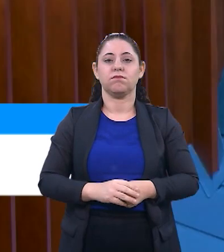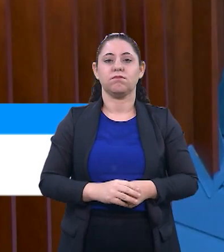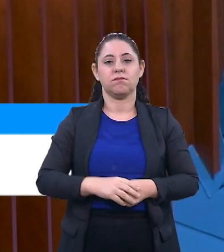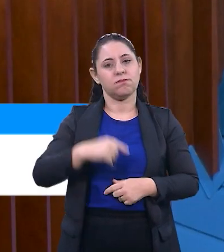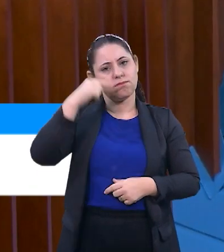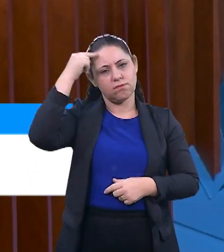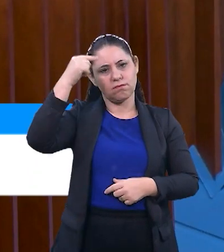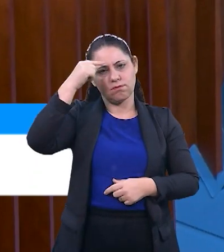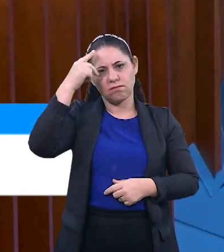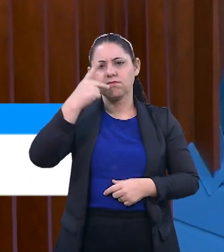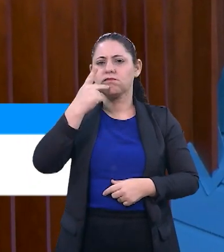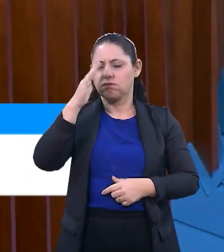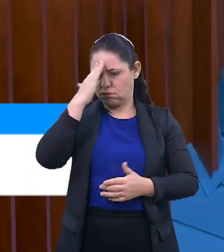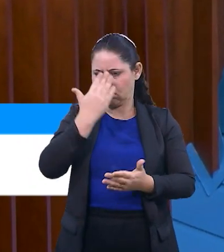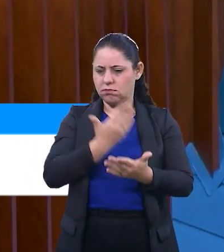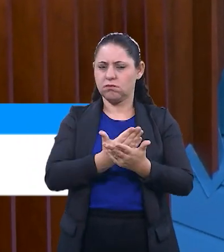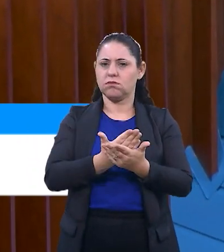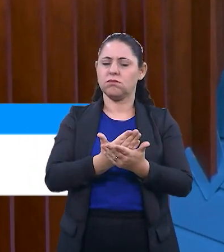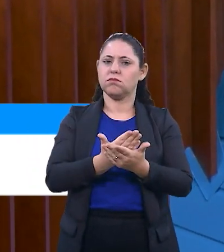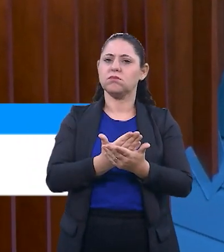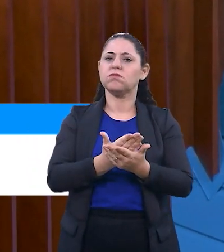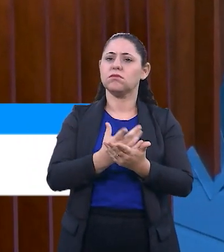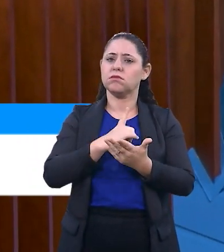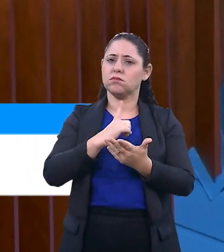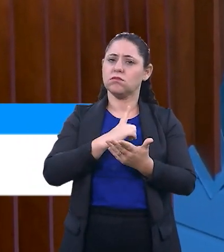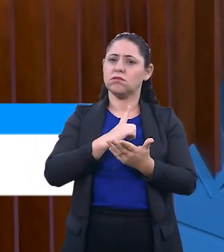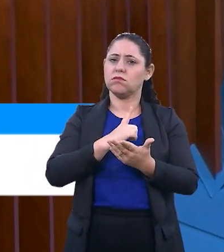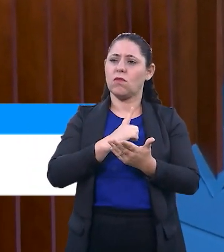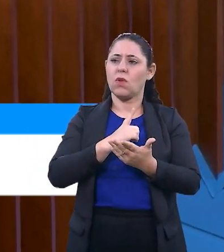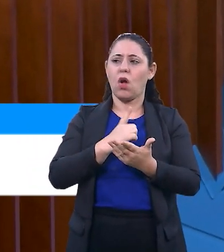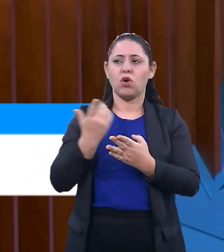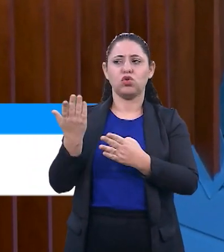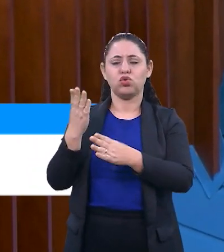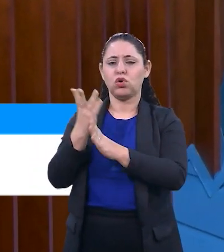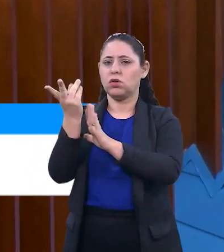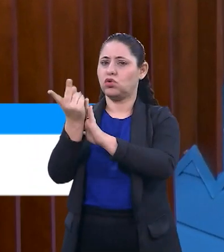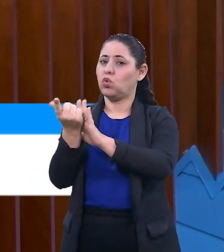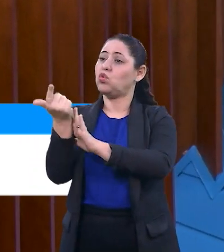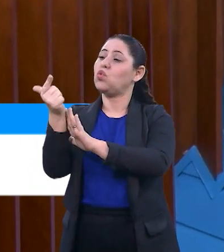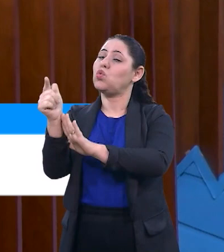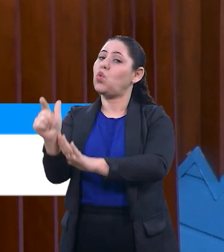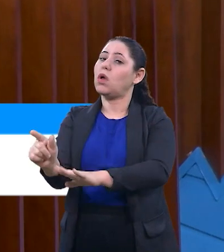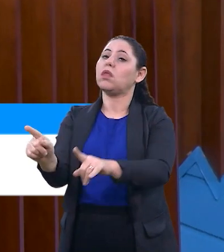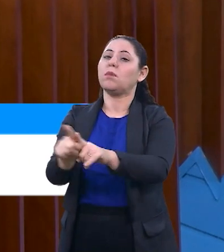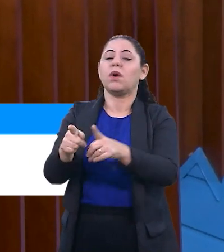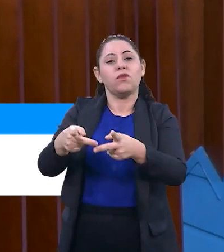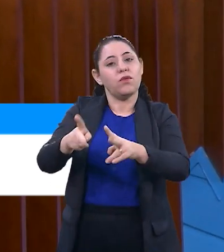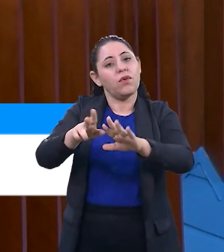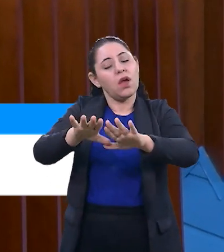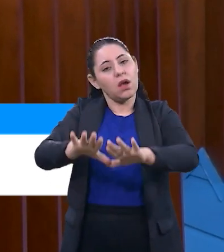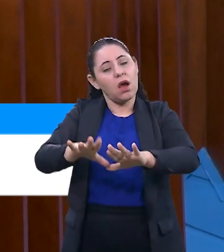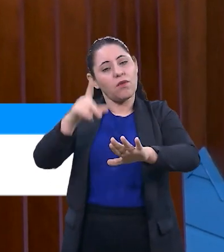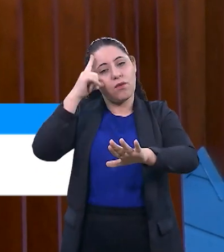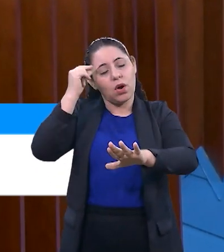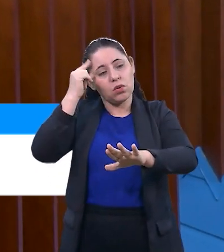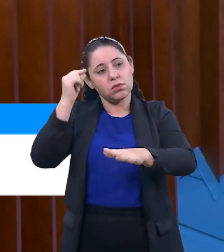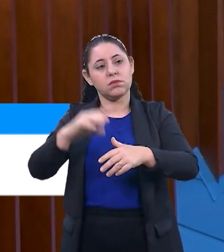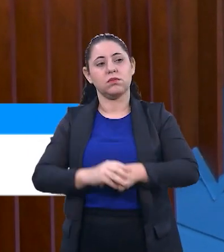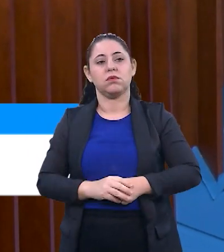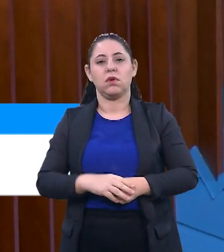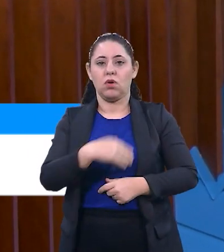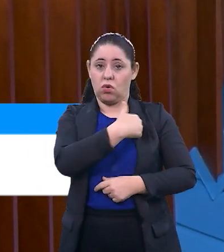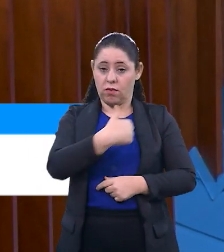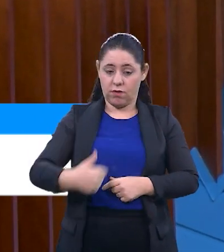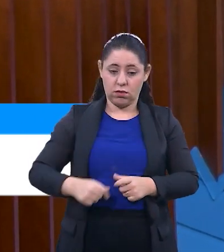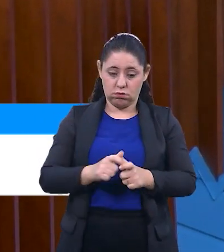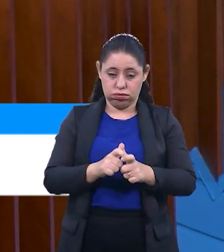condições. Zé Teixeira acredita que o estudante de baixa renda precisa ter um auxílio de outro programa para conseguir se